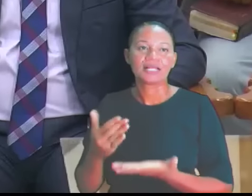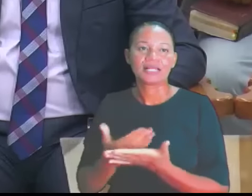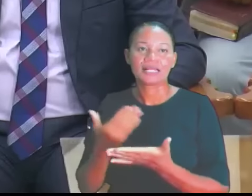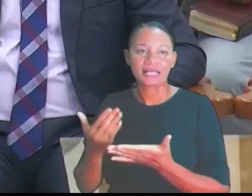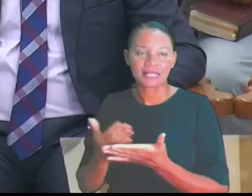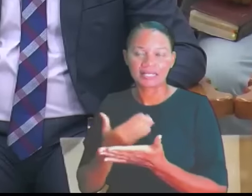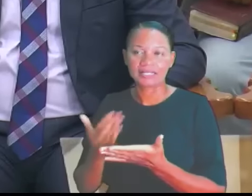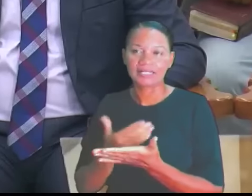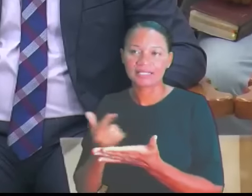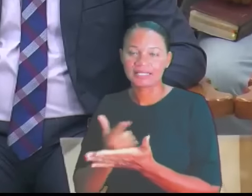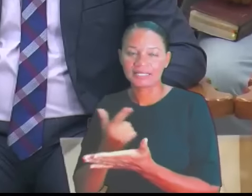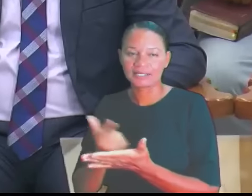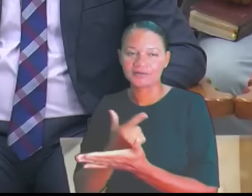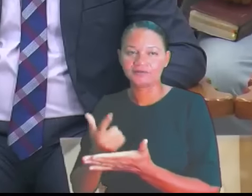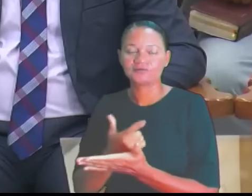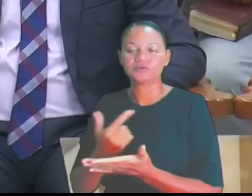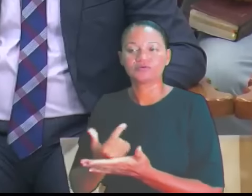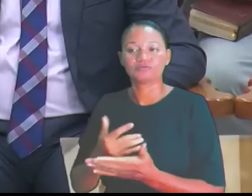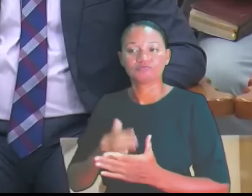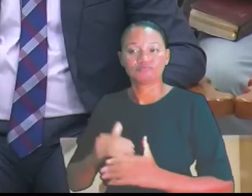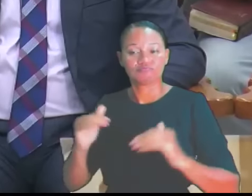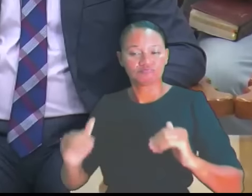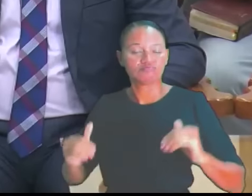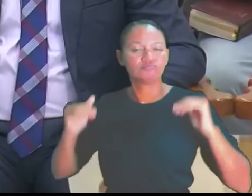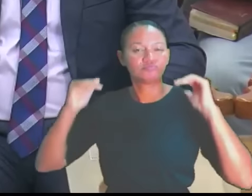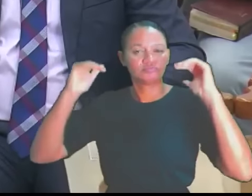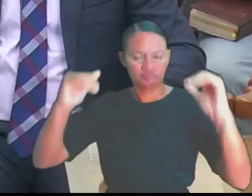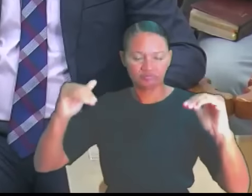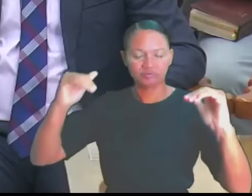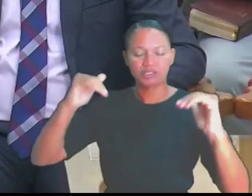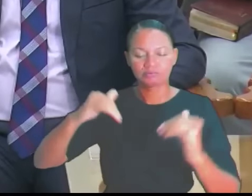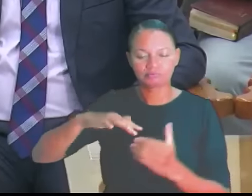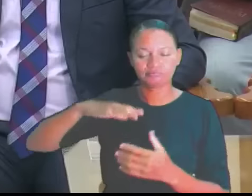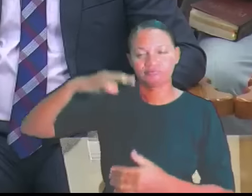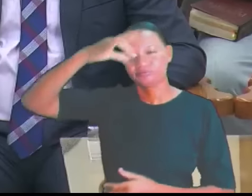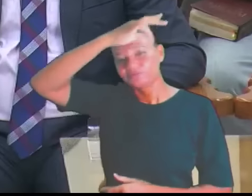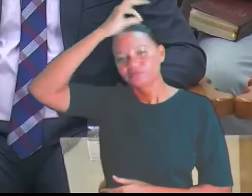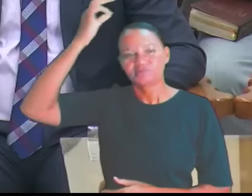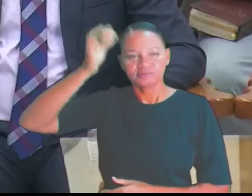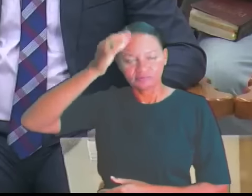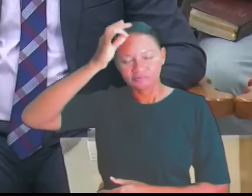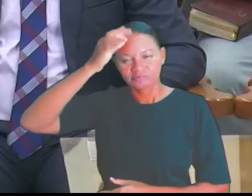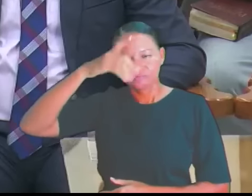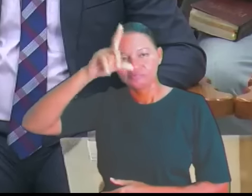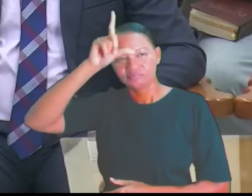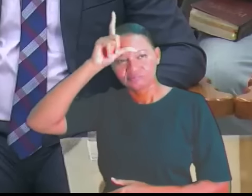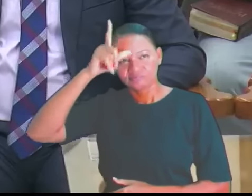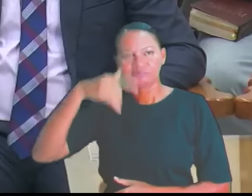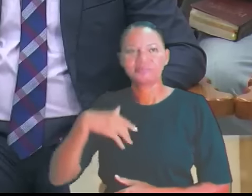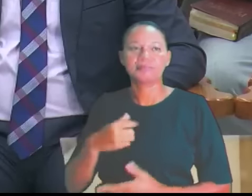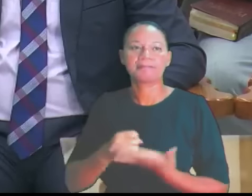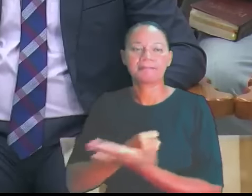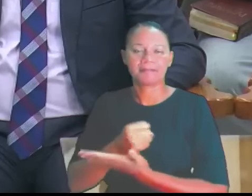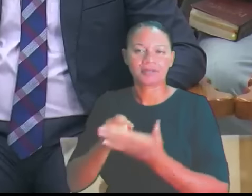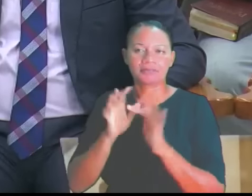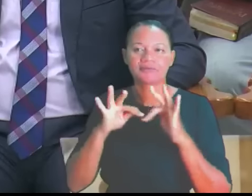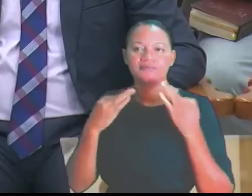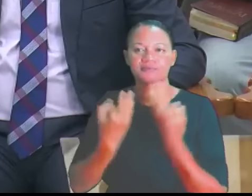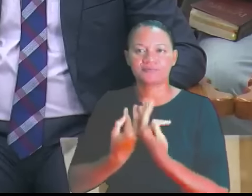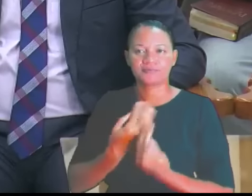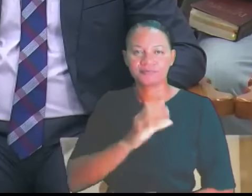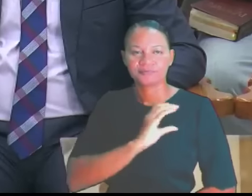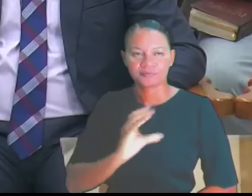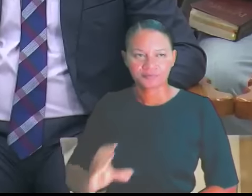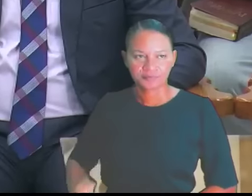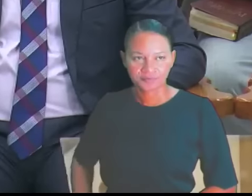autoridade espiritual, liderança, nós temos ele hoje para os irmãos. Princípios para a Família Cristã. Esse livro eu tive o privilégio de ter o pastor